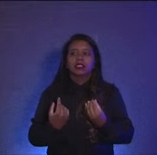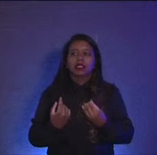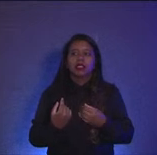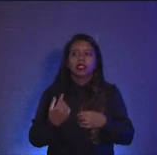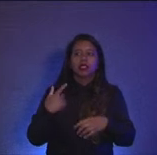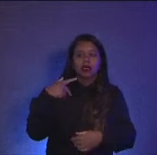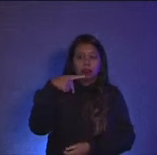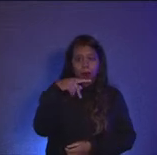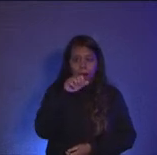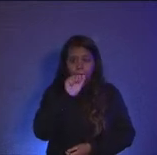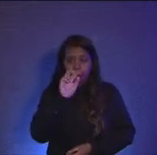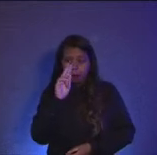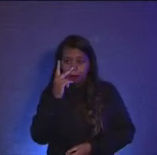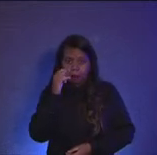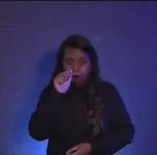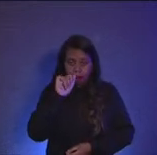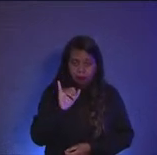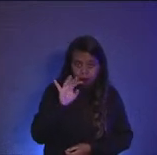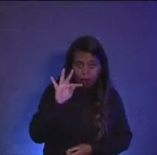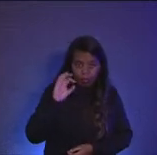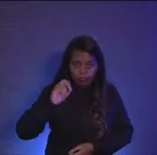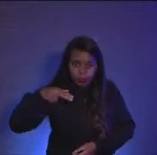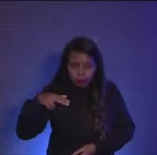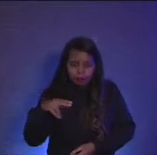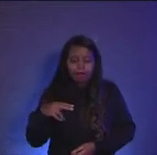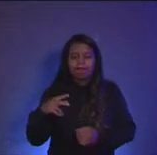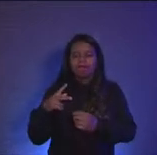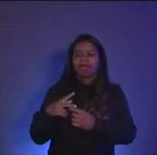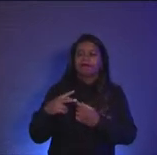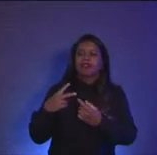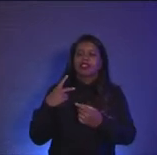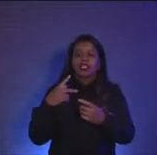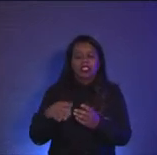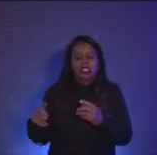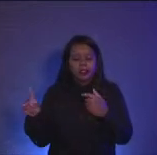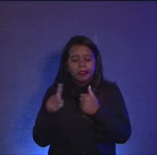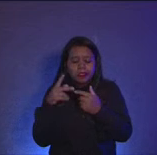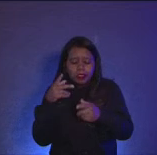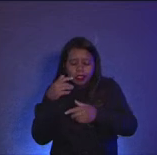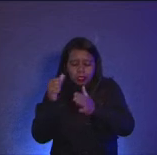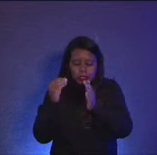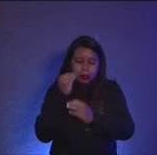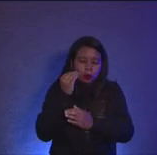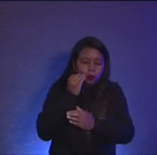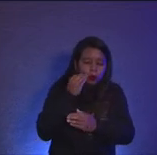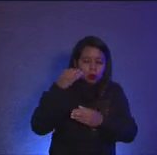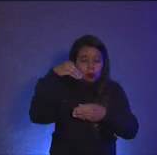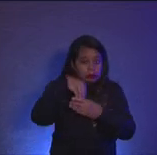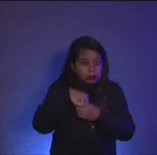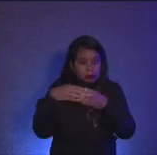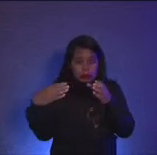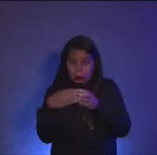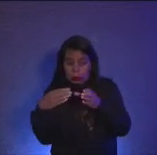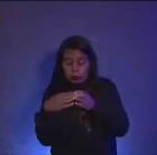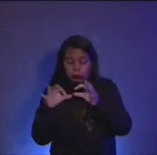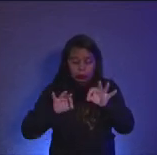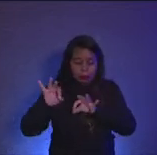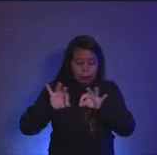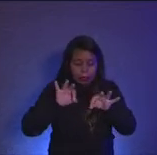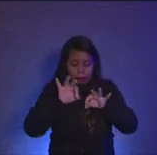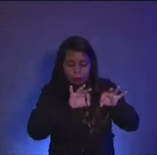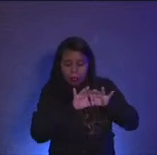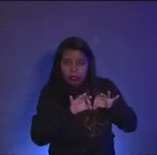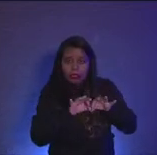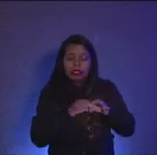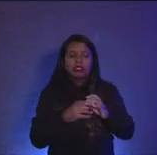Python, que é esse print que está aí. Testou internamente com a nossa equipe para ver se vale a pena investir mais. Eles deram um retorno